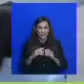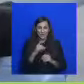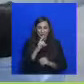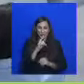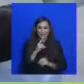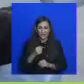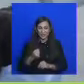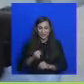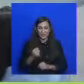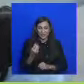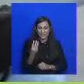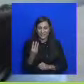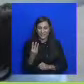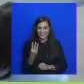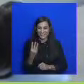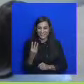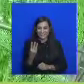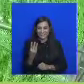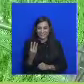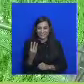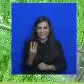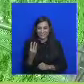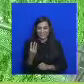Bola verde número 3.